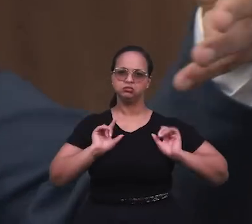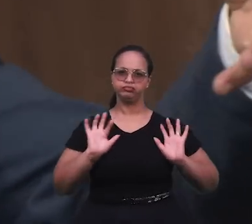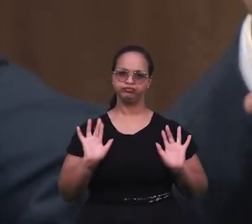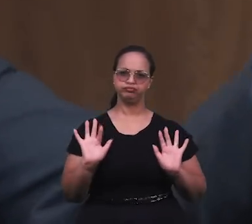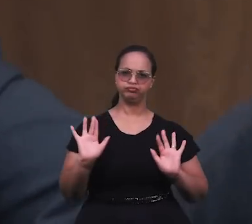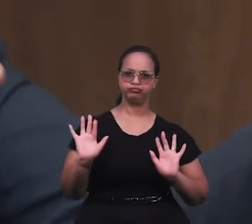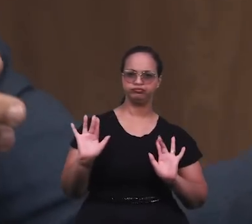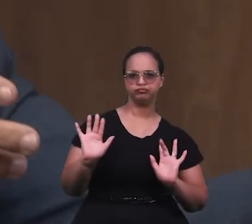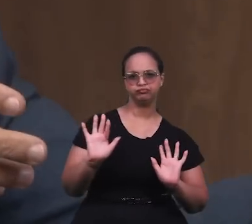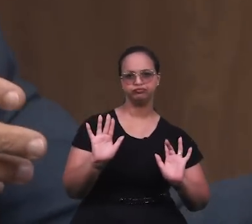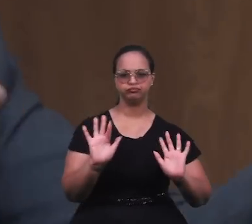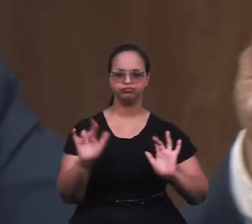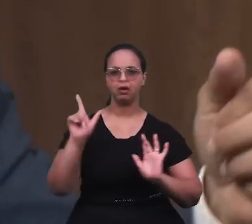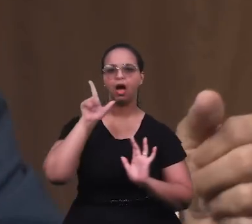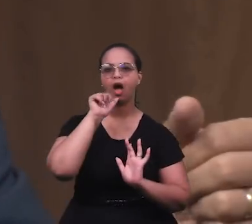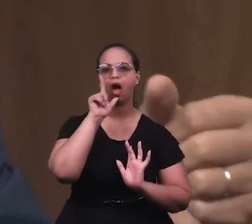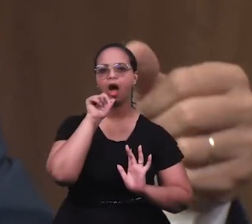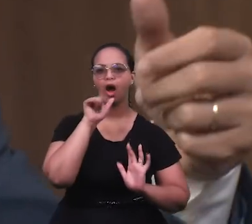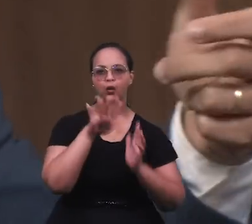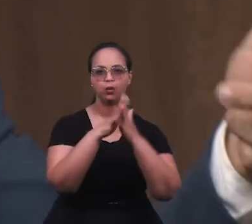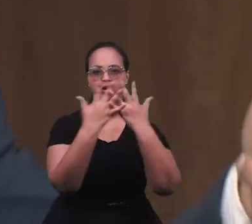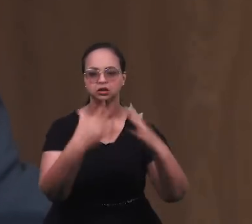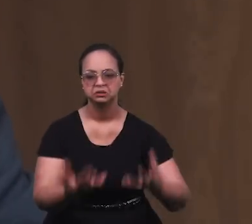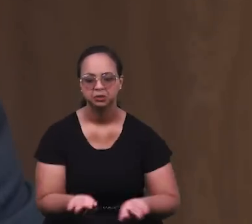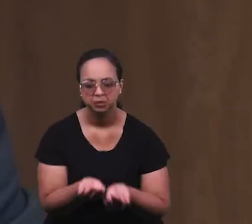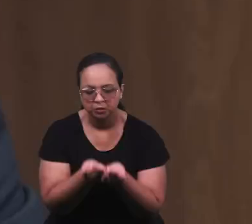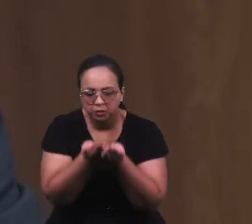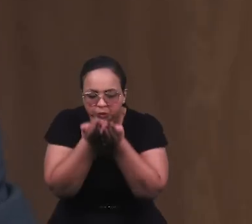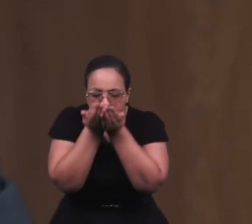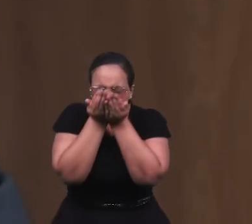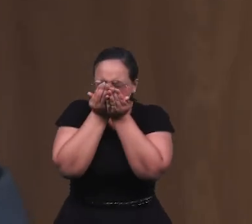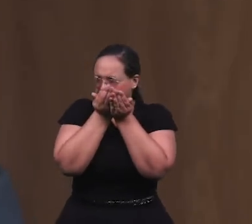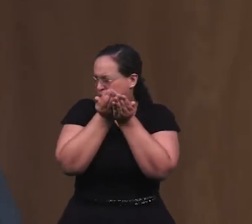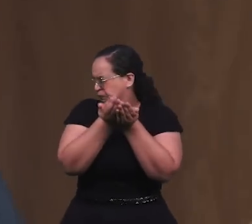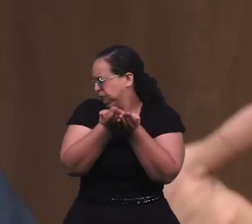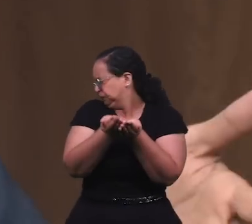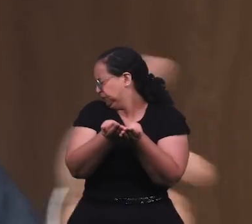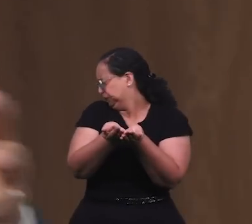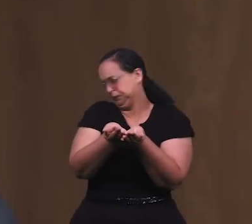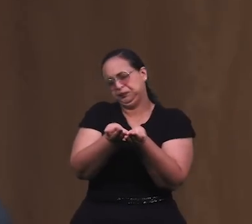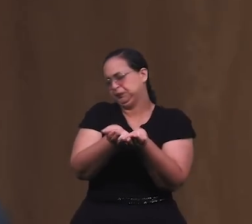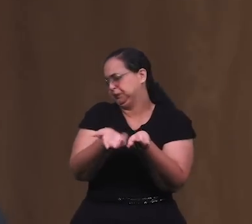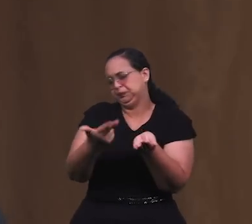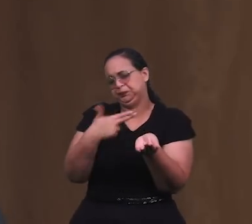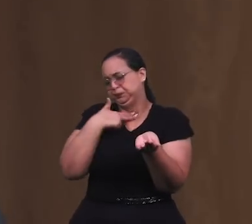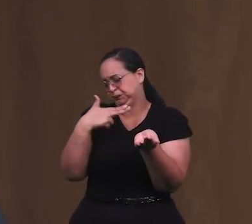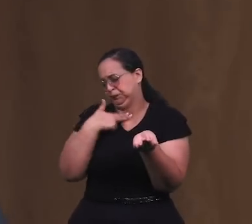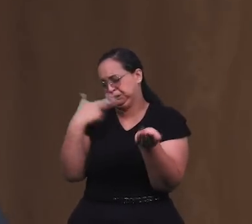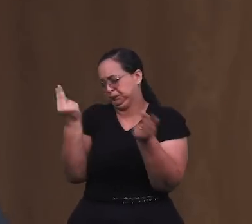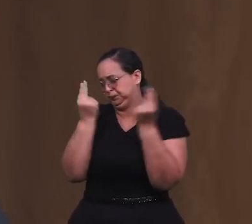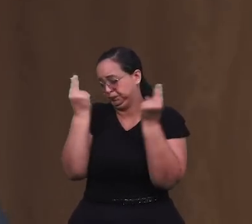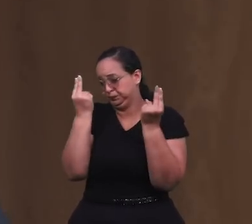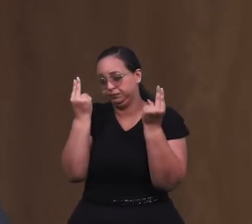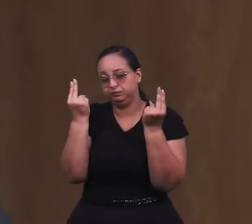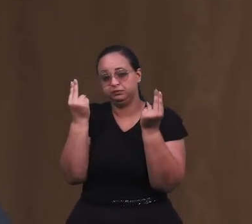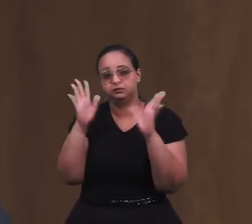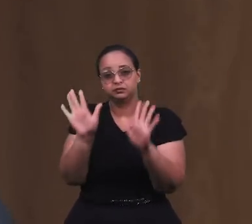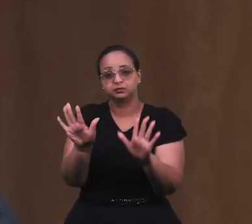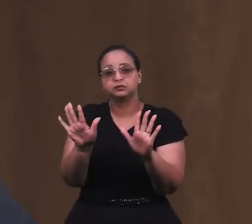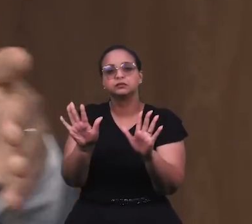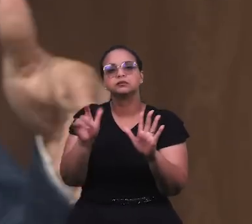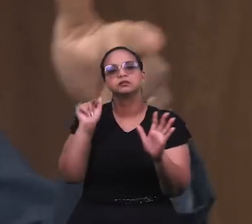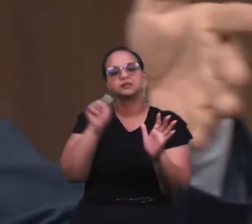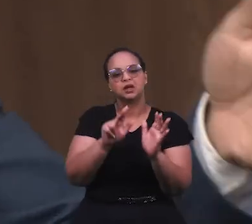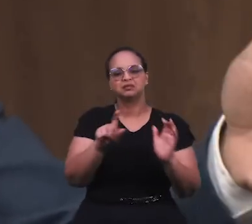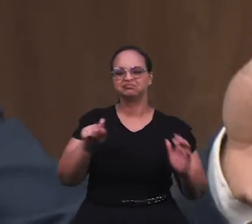vão provar das águas e as águas eram amargas, eles falam, Moisés, nós não podemos tomar dessas águas. E